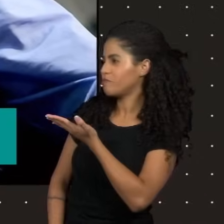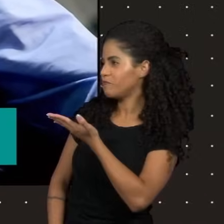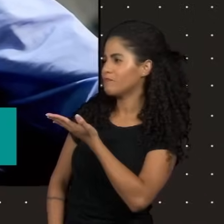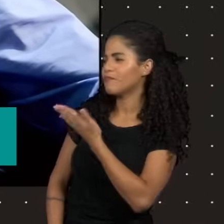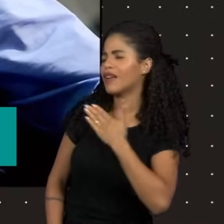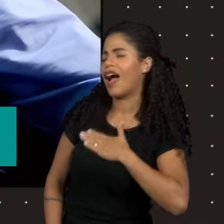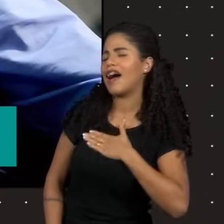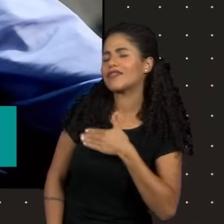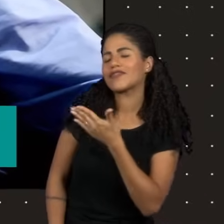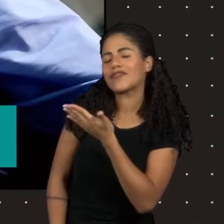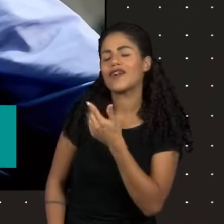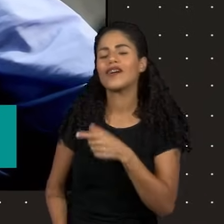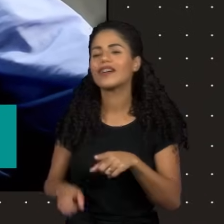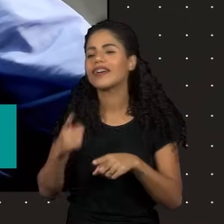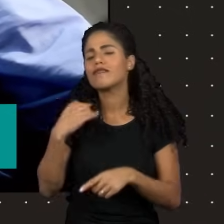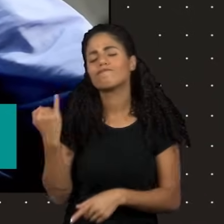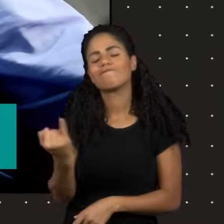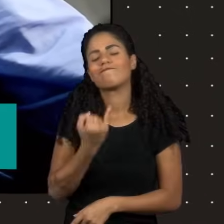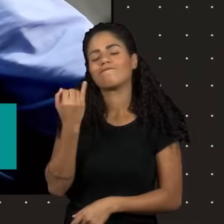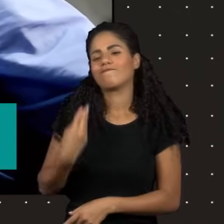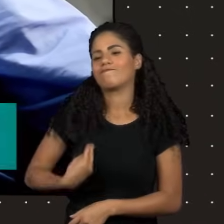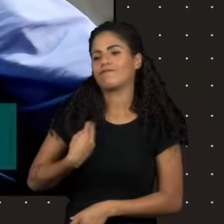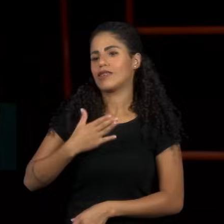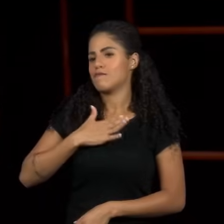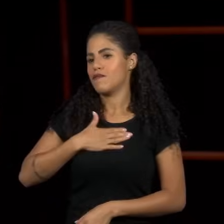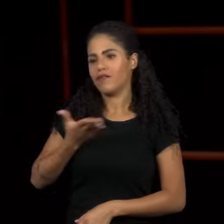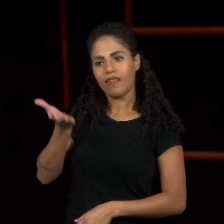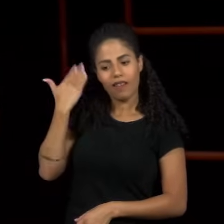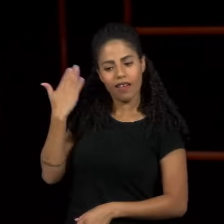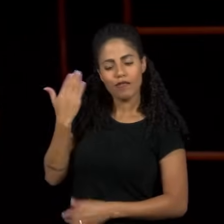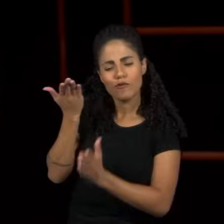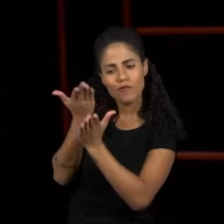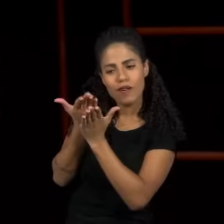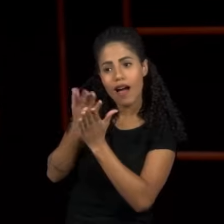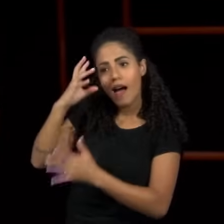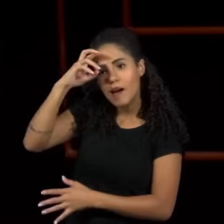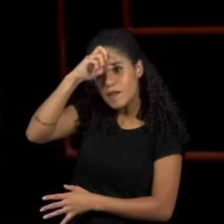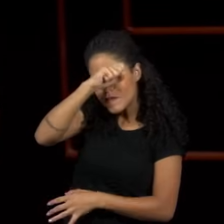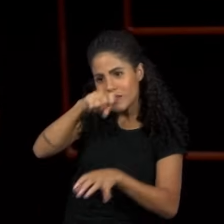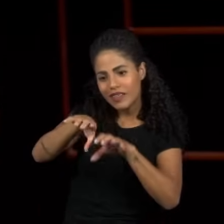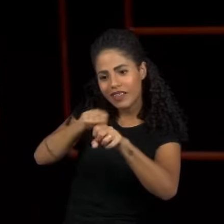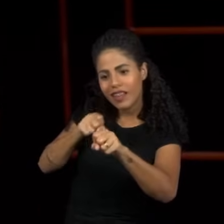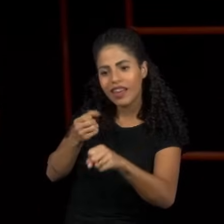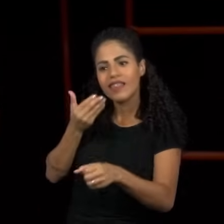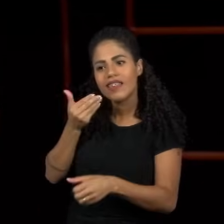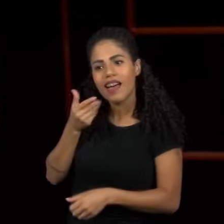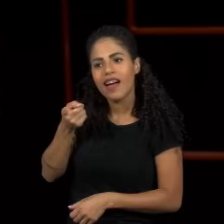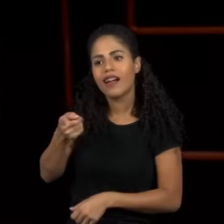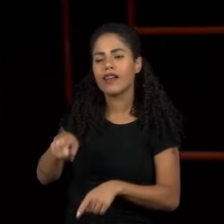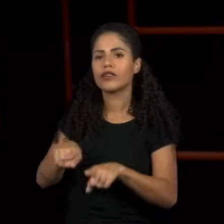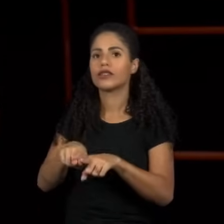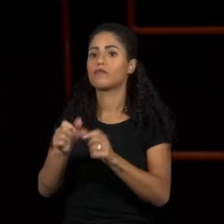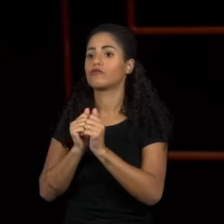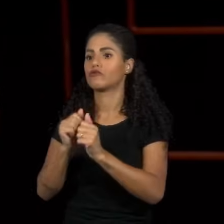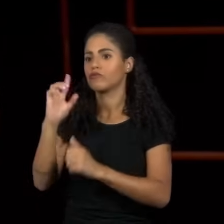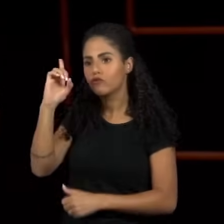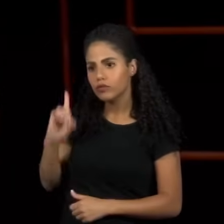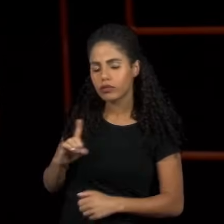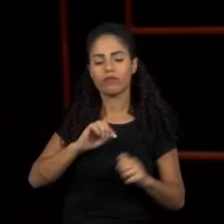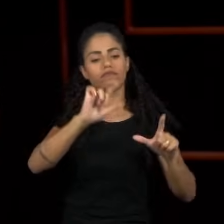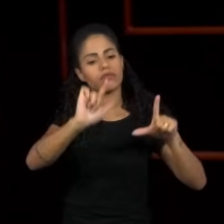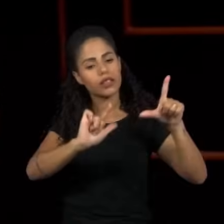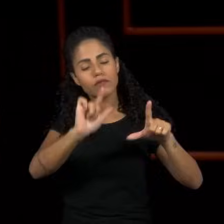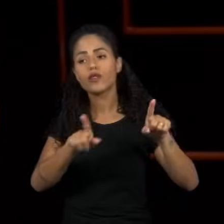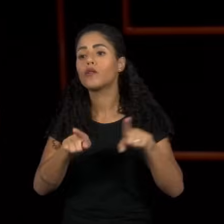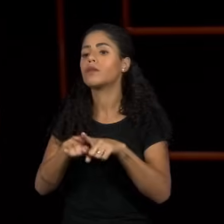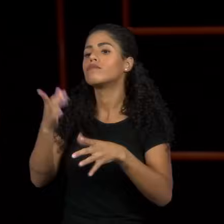Adoro. E ele é muito importante na minha formação. E eu trabalhei com a Bu algumas vezes na direção, tanto em televisão